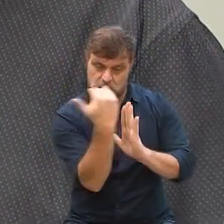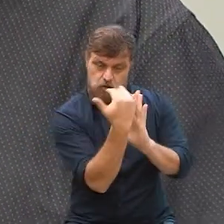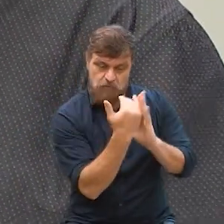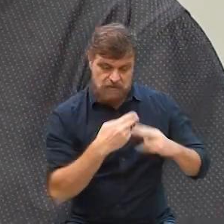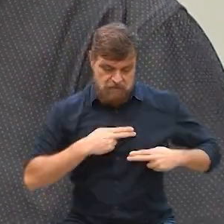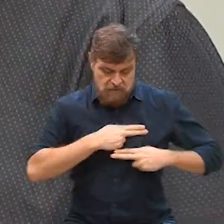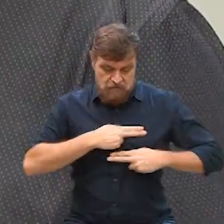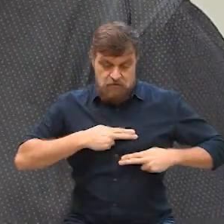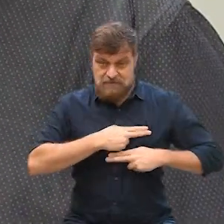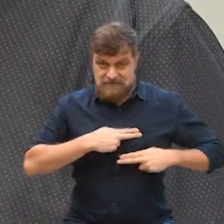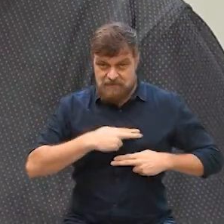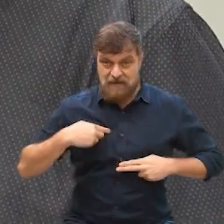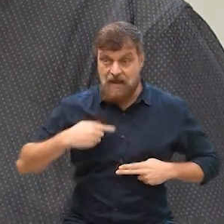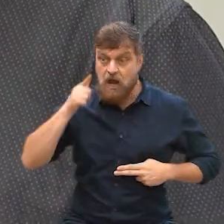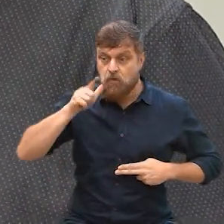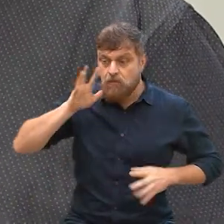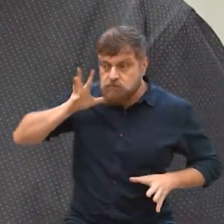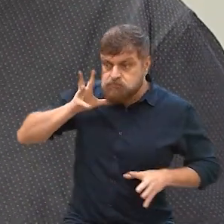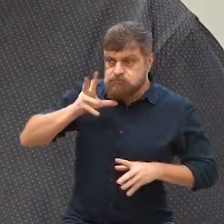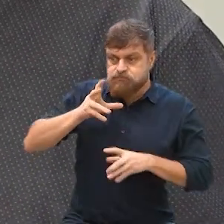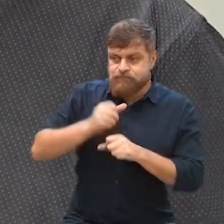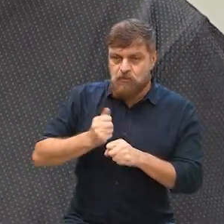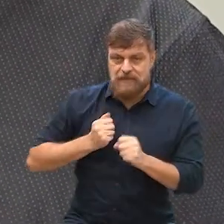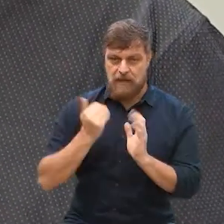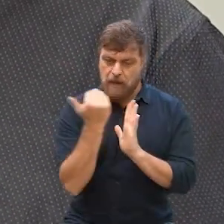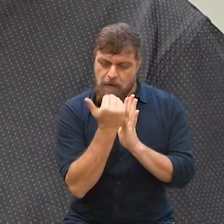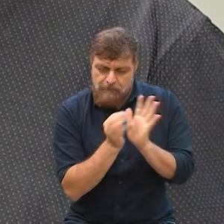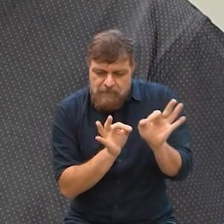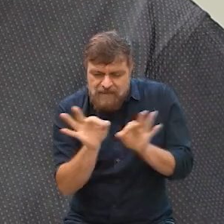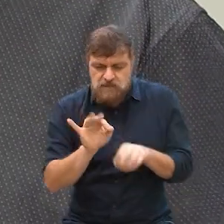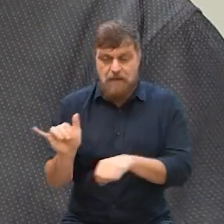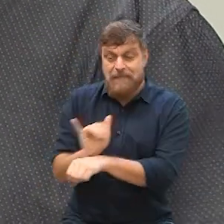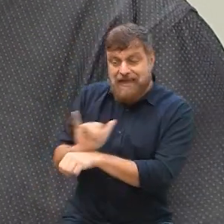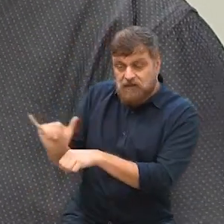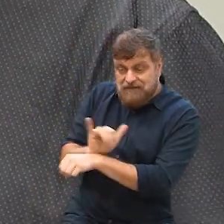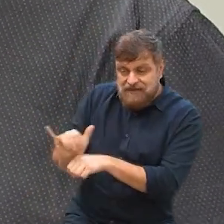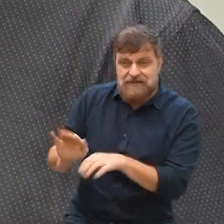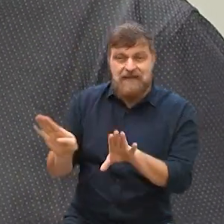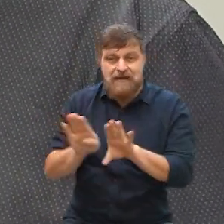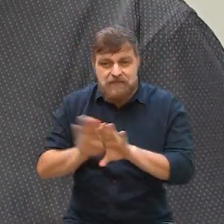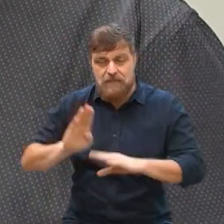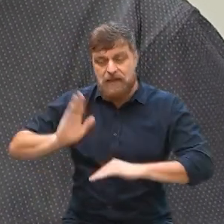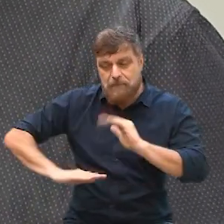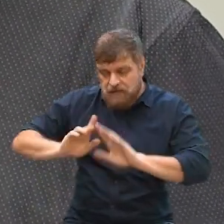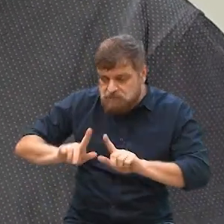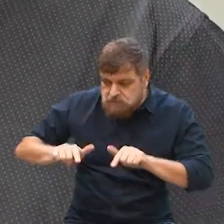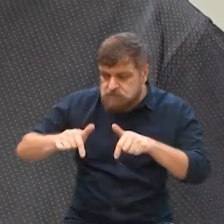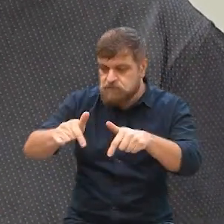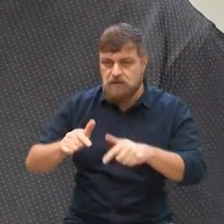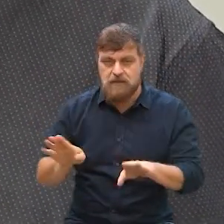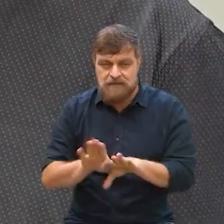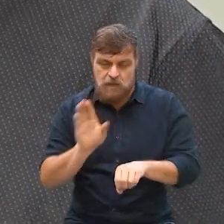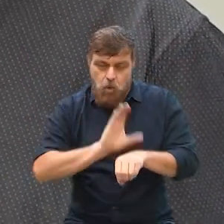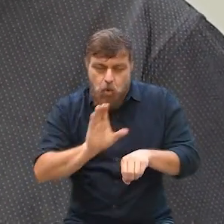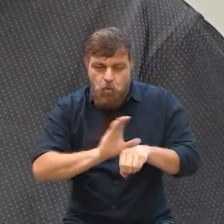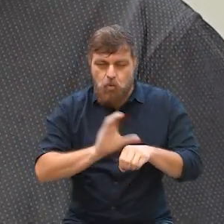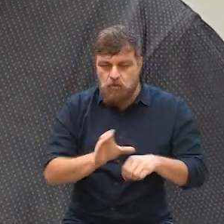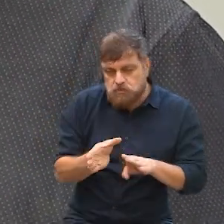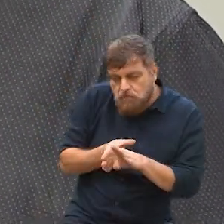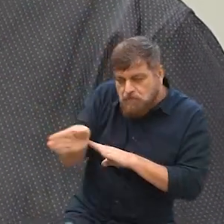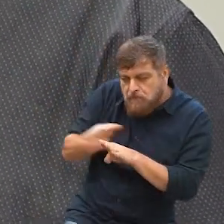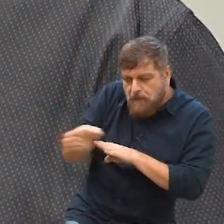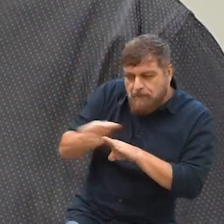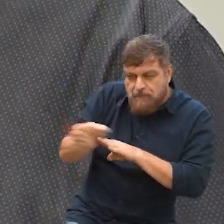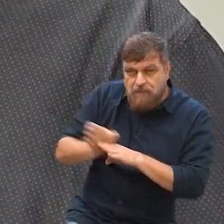de formatar todo esse processo, envolvendo planejamento estratégico, envolvendo ações, outros cursos, consultorias que possam